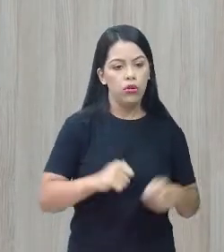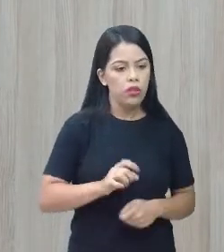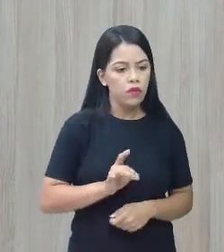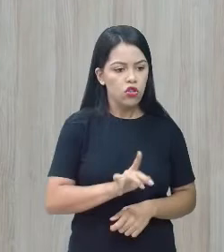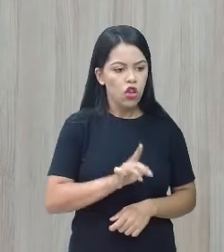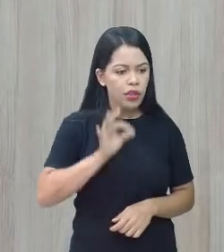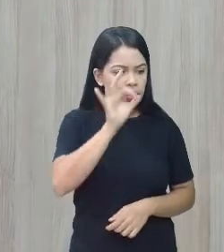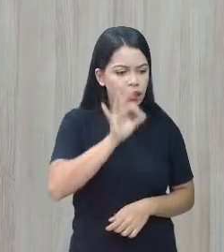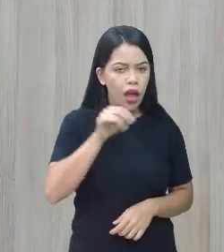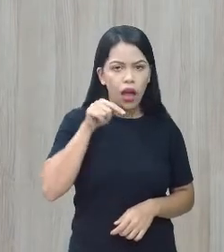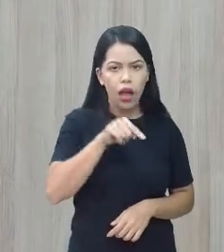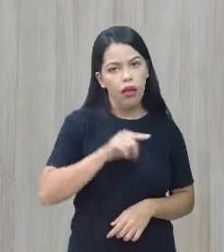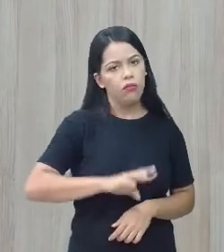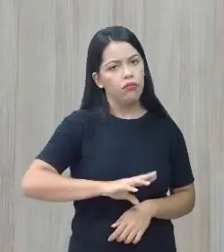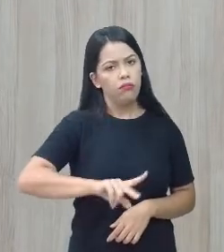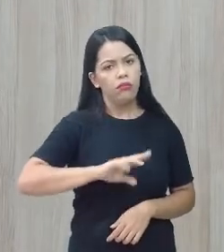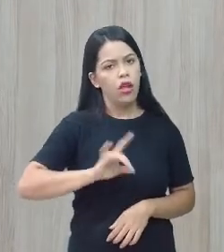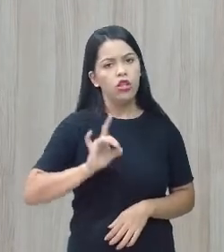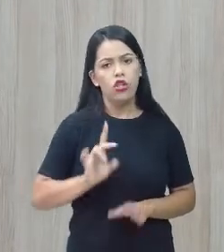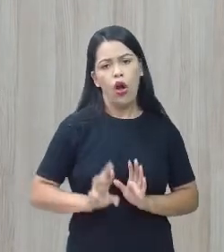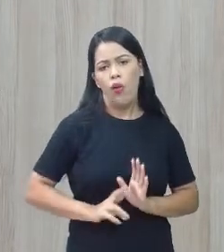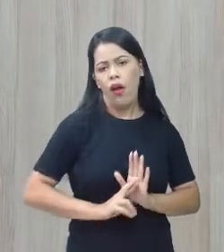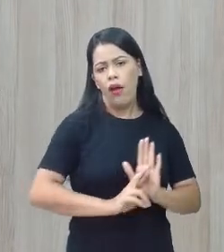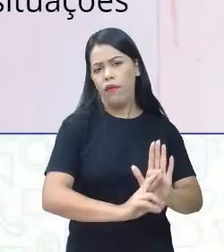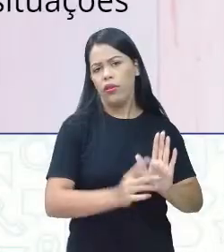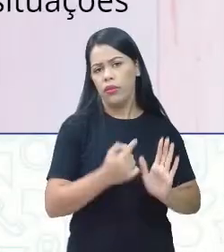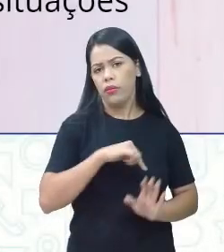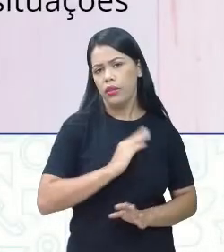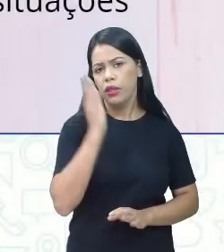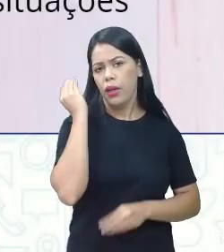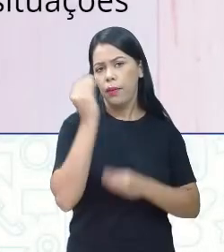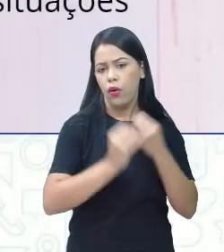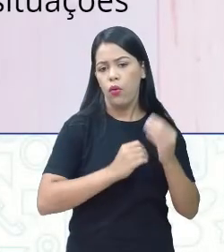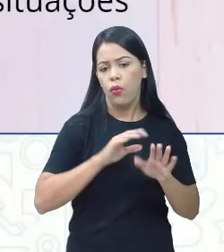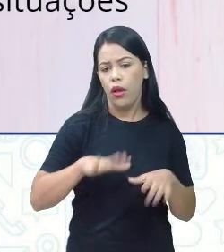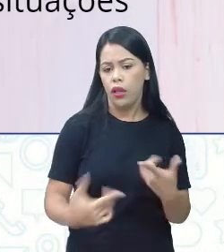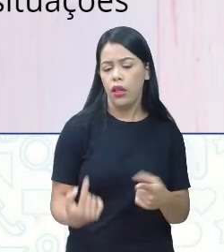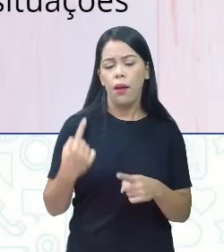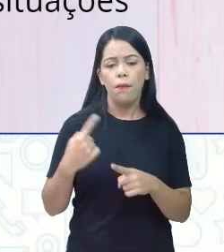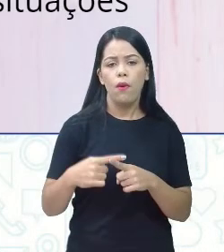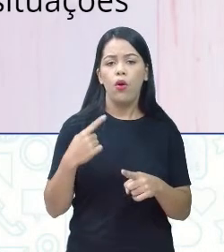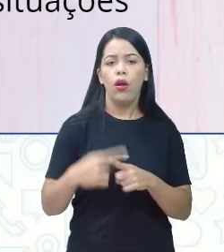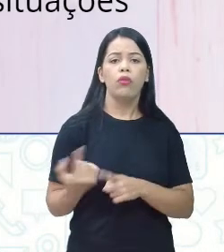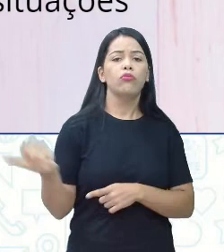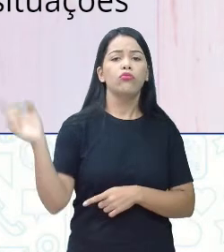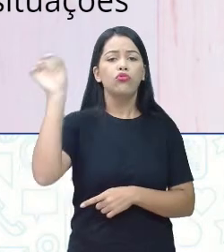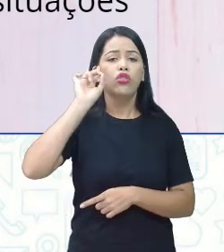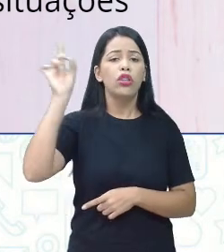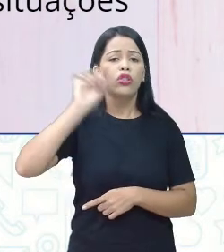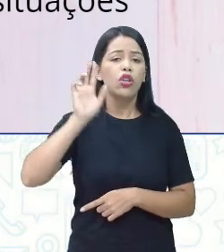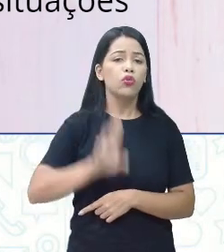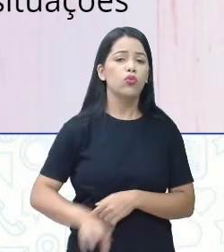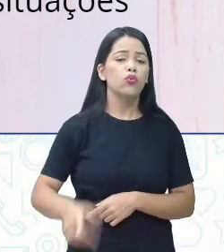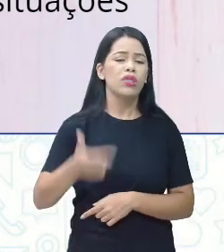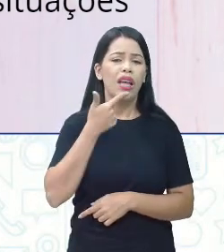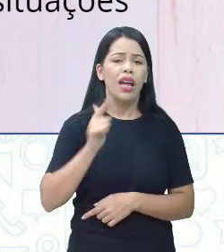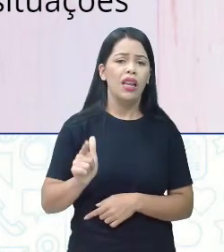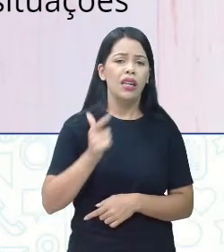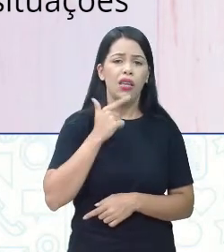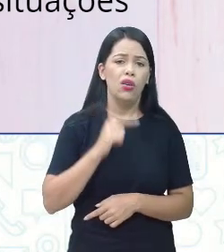Ó. Ela é apenas uma referência, já que no uso cotidiano da língua, ninguém